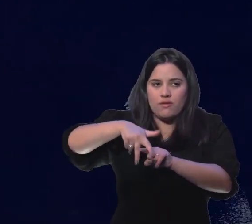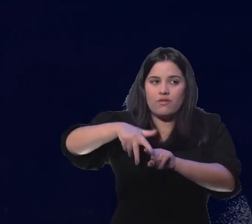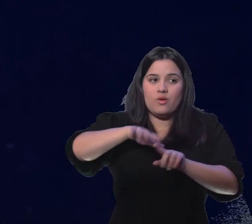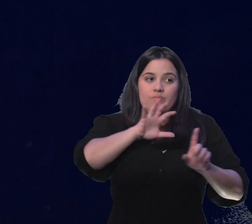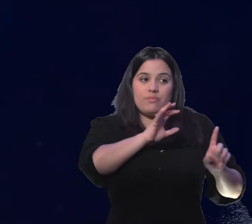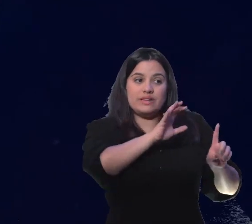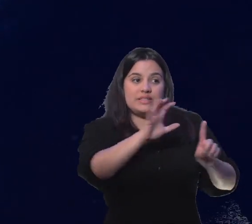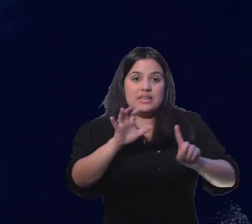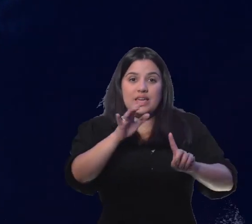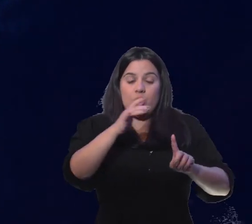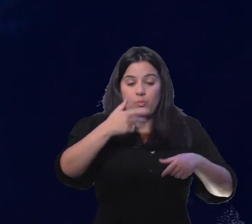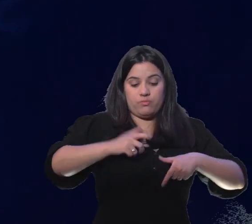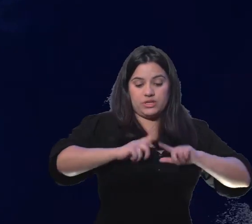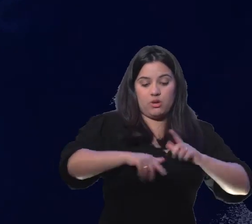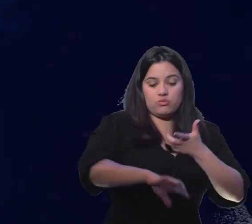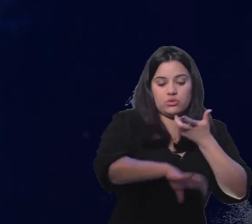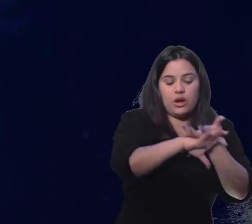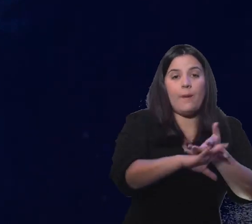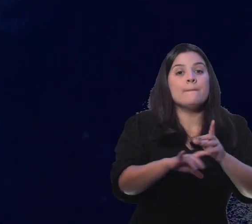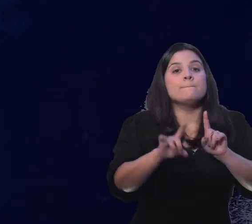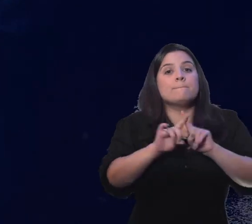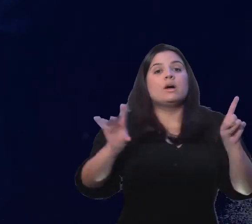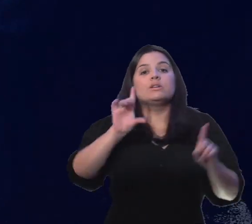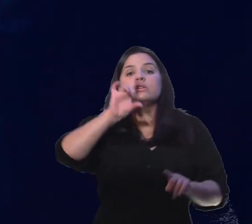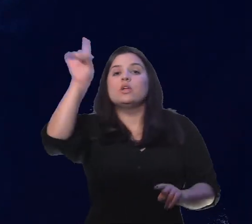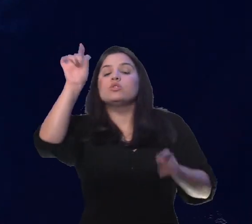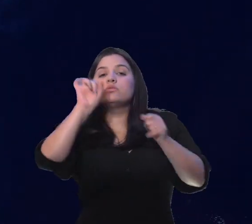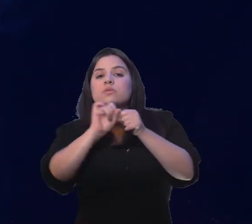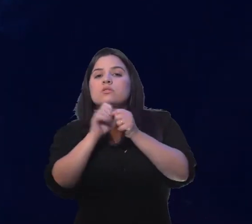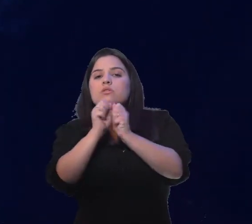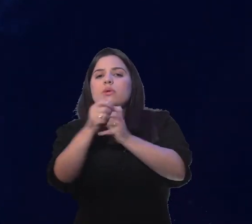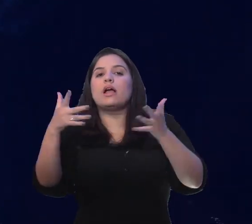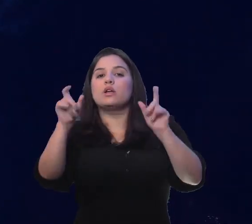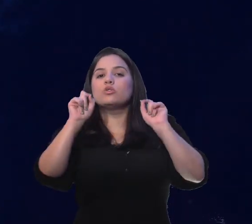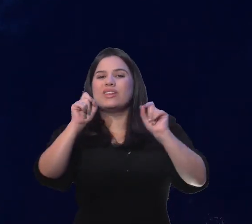deserto. Só que Deus aí fez mais um milagre